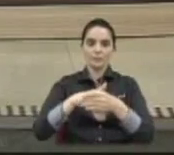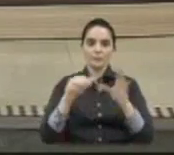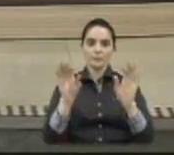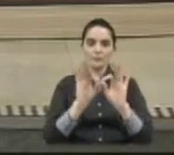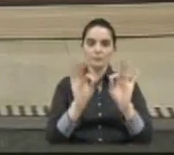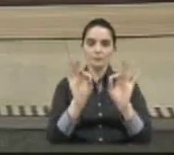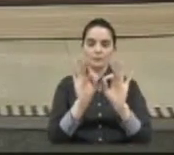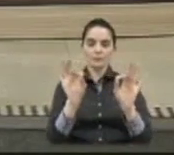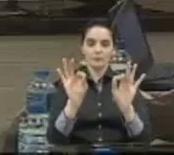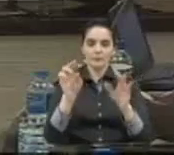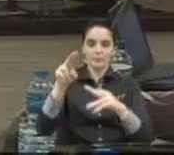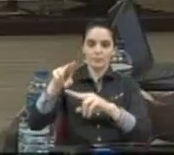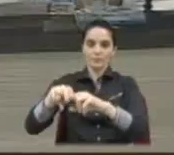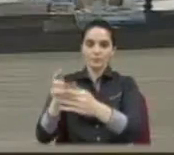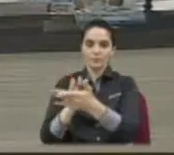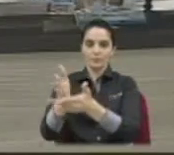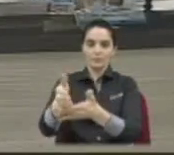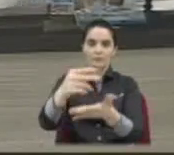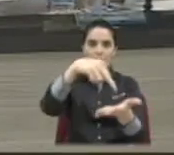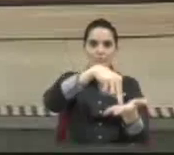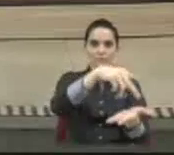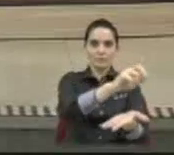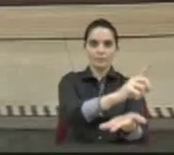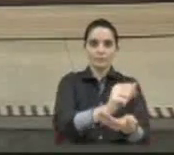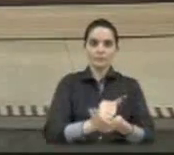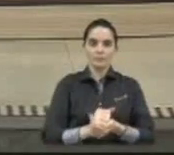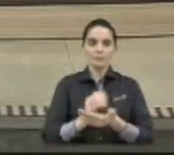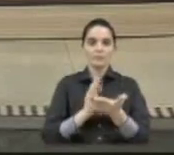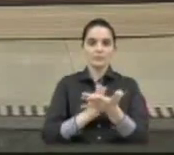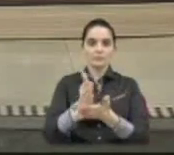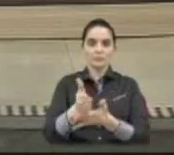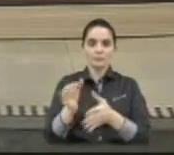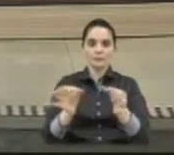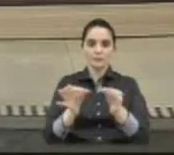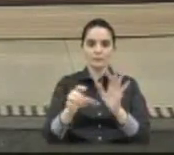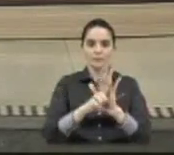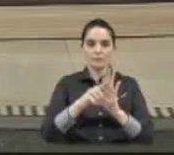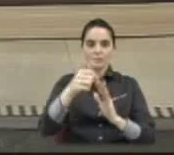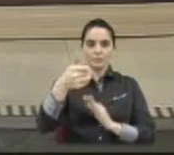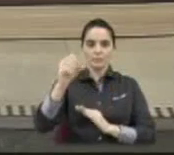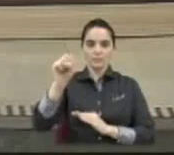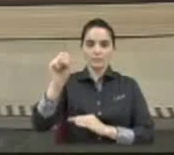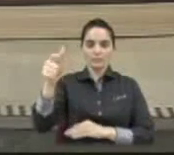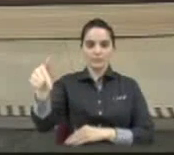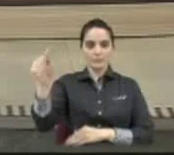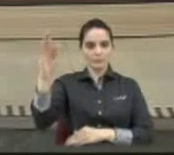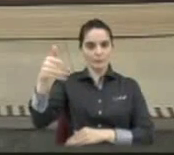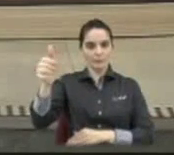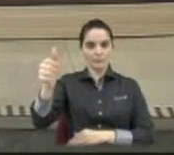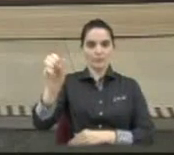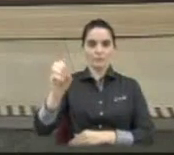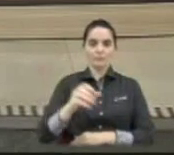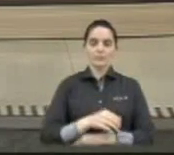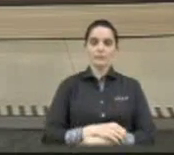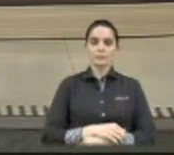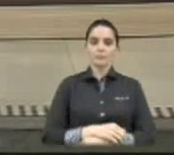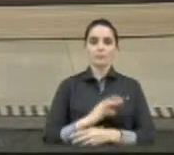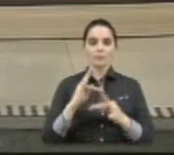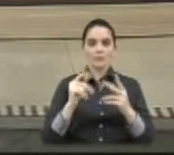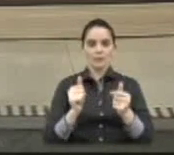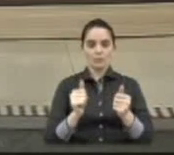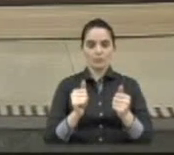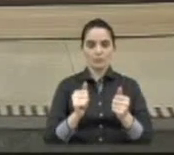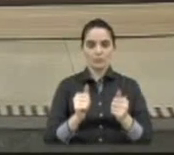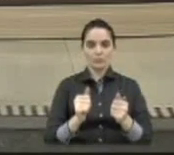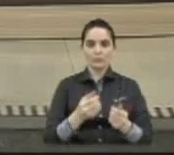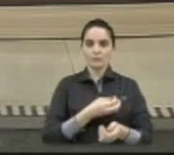a votação é simbólica. Os sentados aprovam, os de pé rejeitam. Está aprovado o projeto de lei 187 de 2015. Obrigado, por todos os vereadores